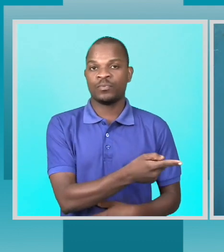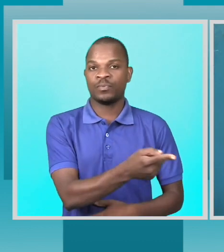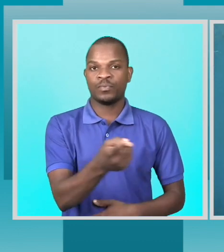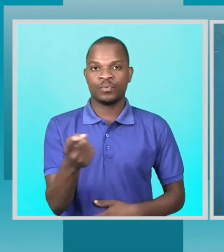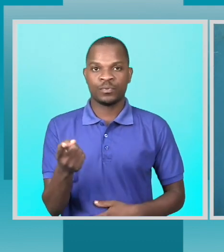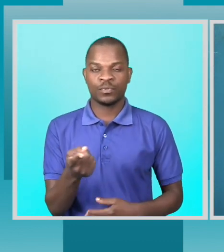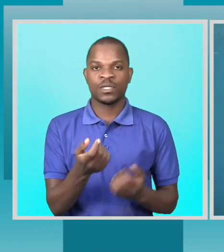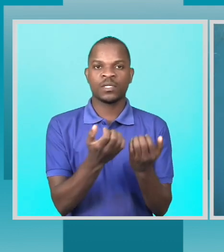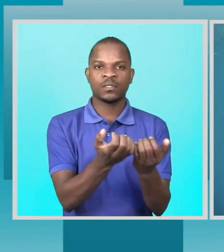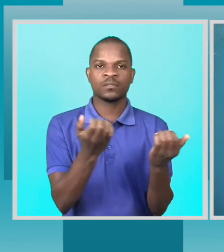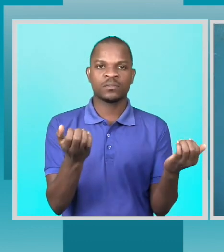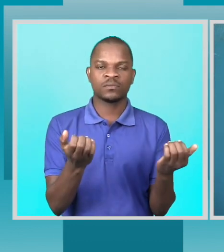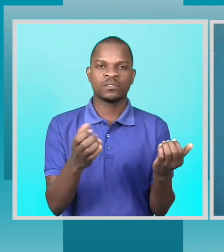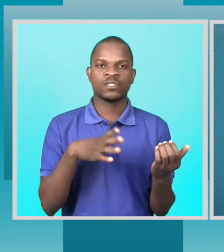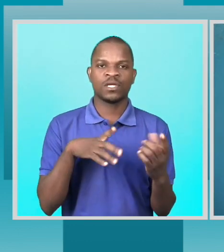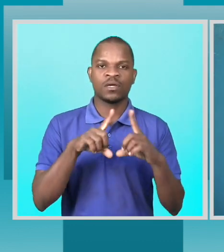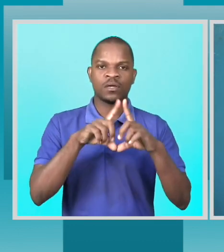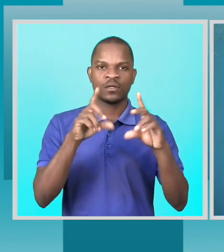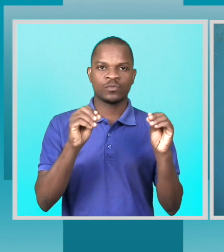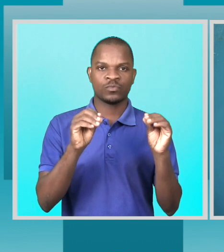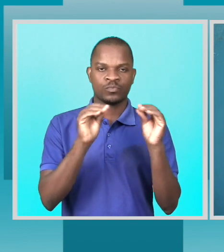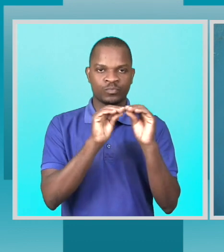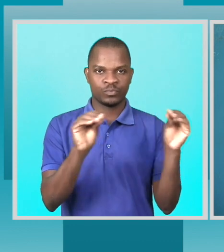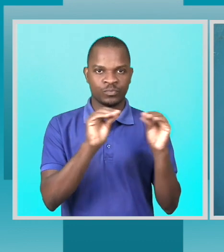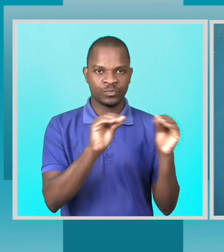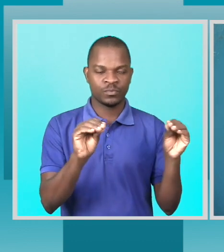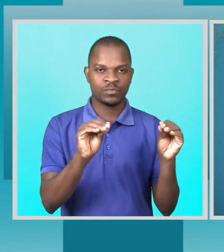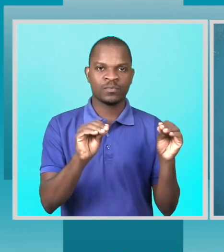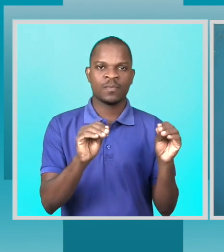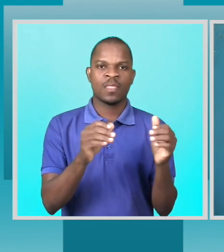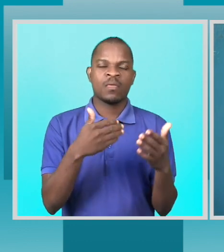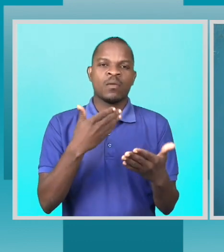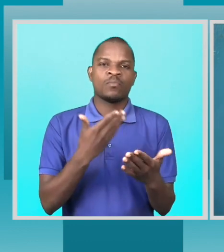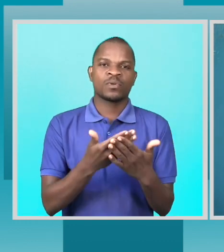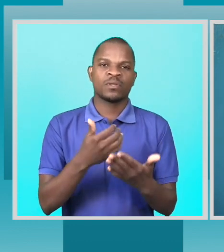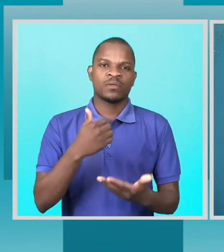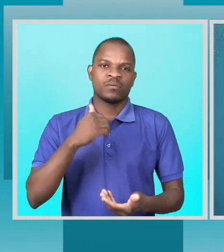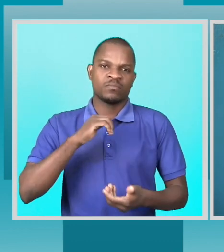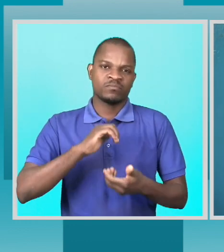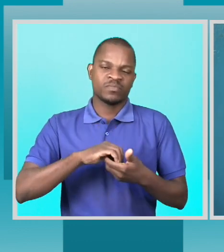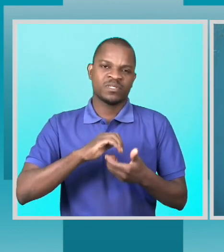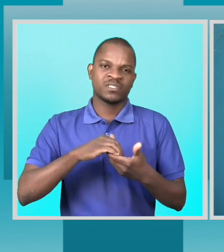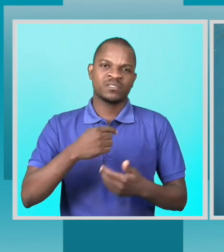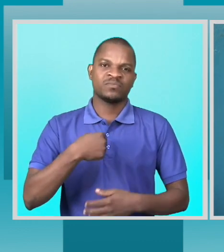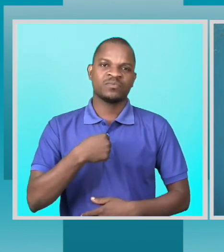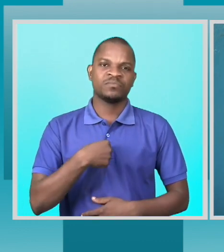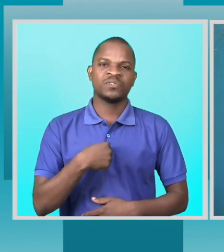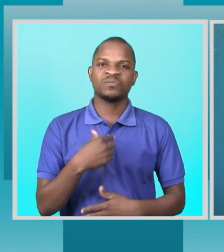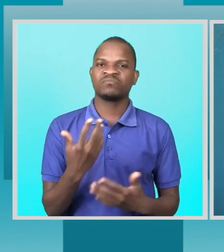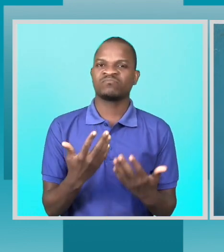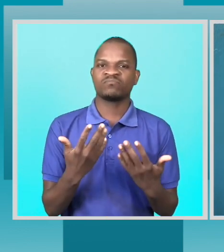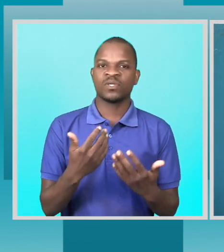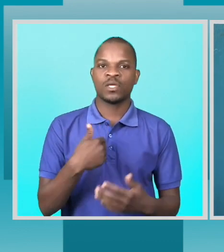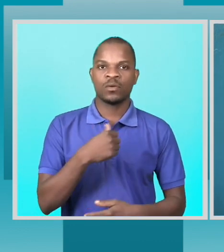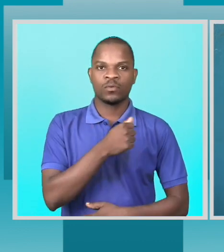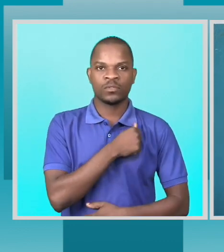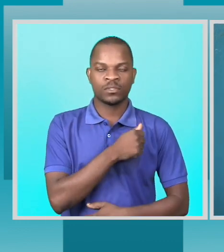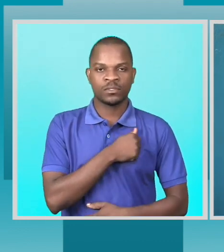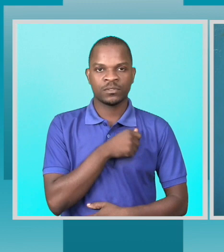Então, elas estão aqui a ter essas aulas que nós estamos atrasando. Para mim,